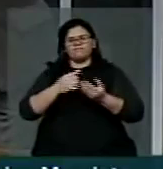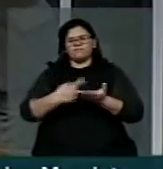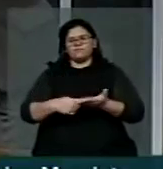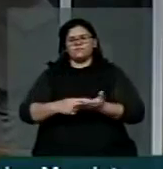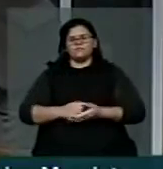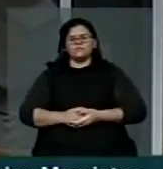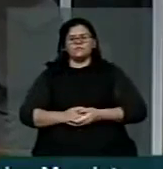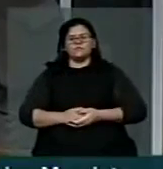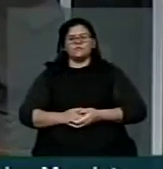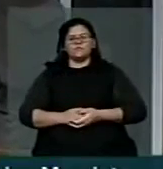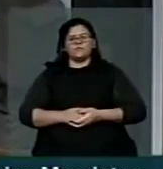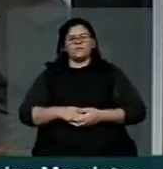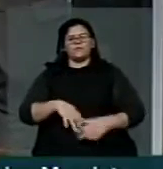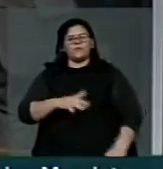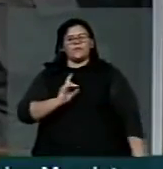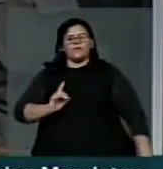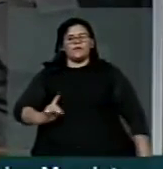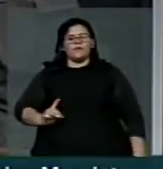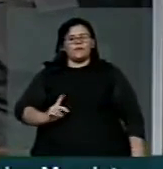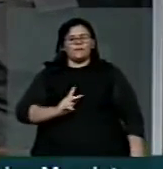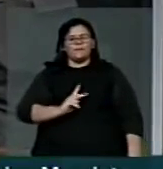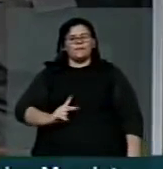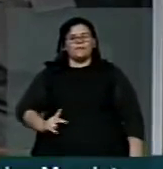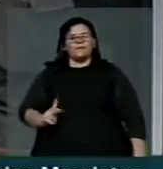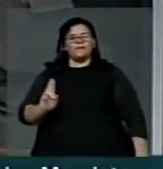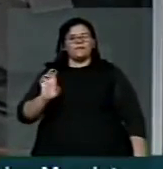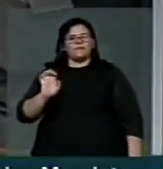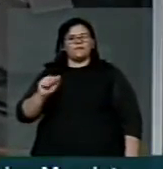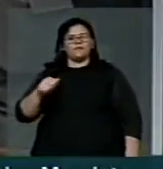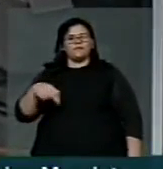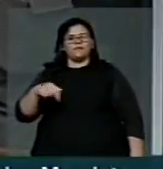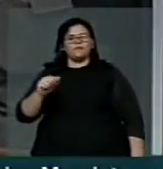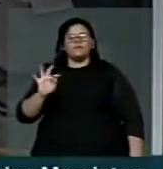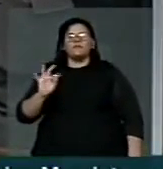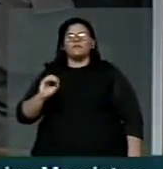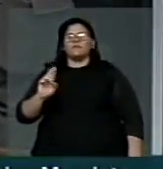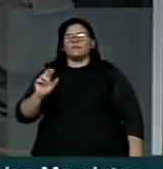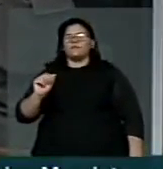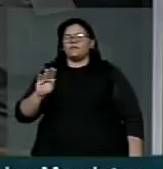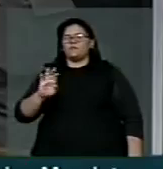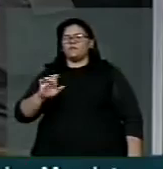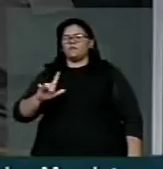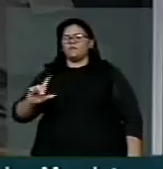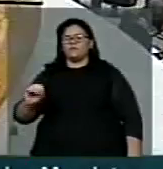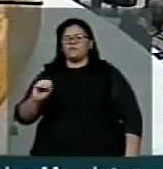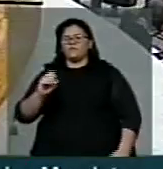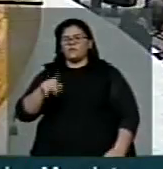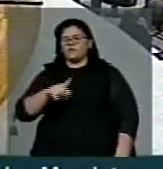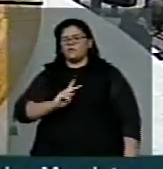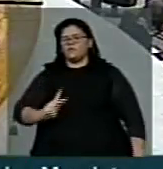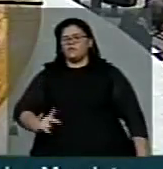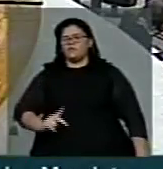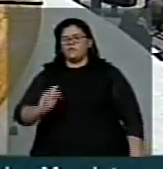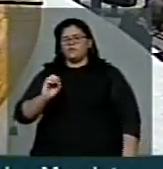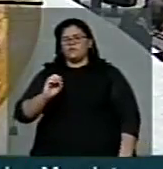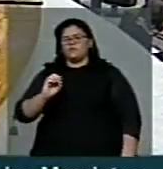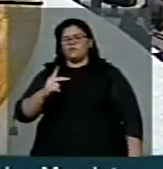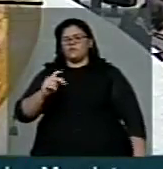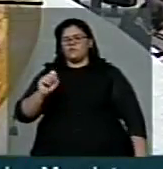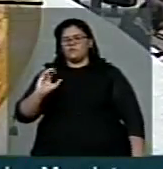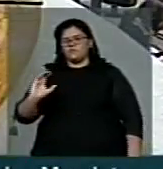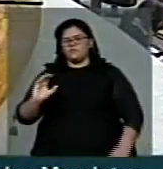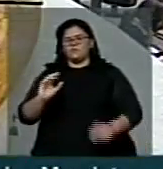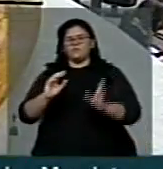compromisso. Caro presidente Renato Rabelo, presidente do Partido Comunista do Brasil, caro presidente Marcos Vinícius